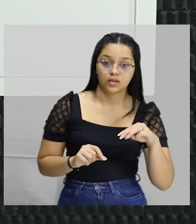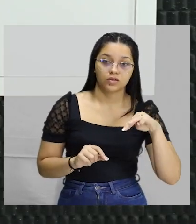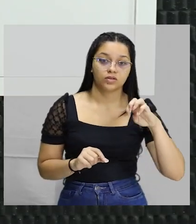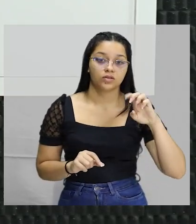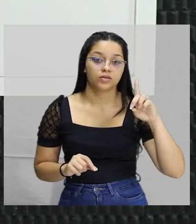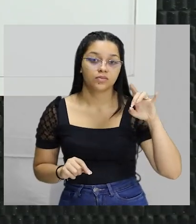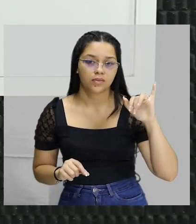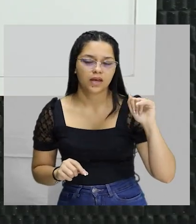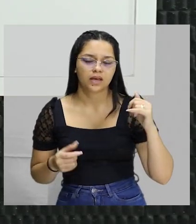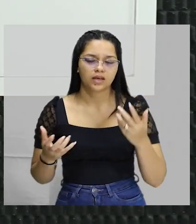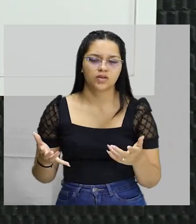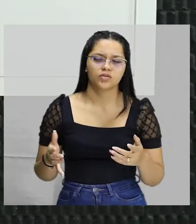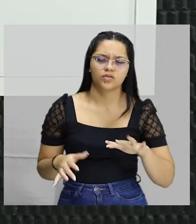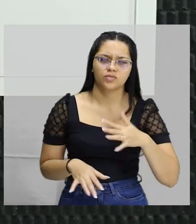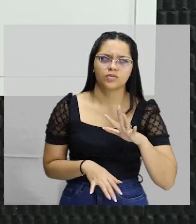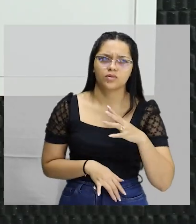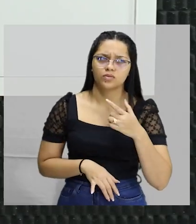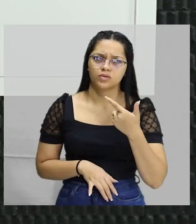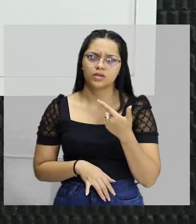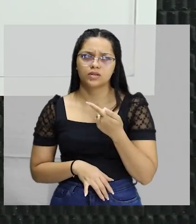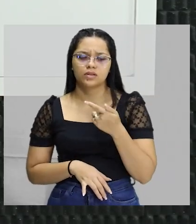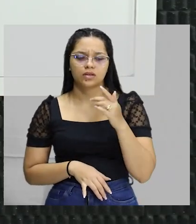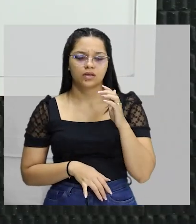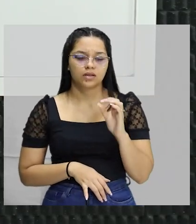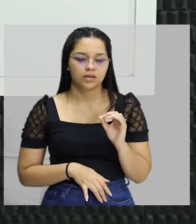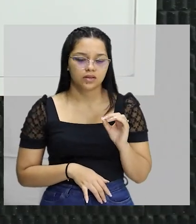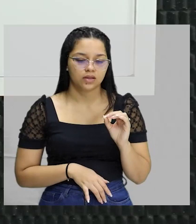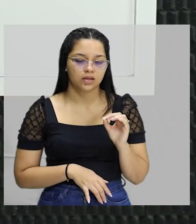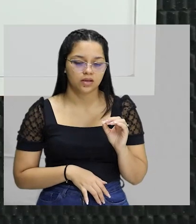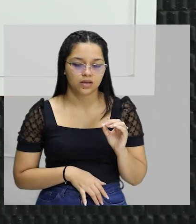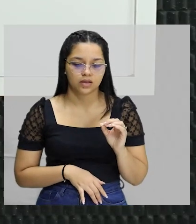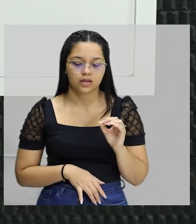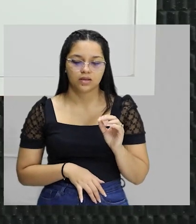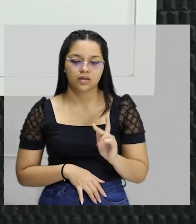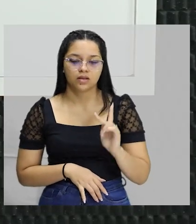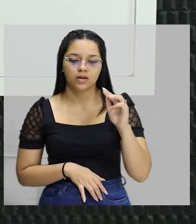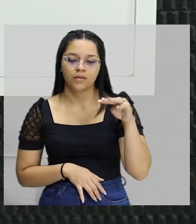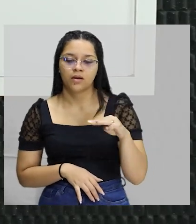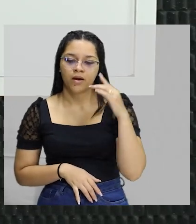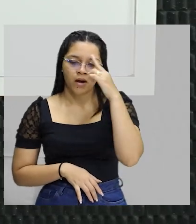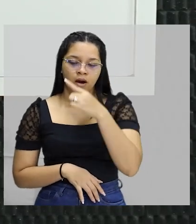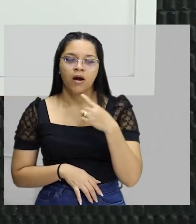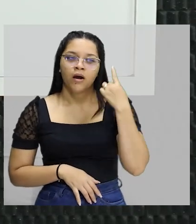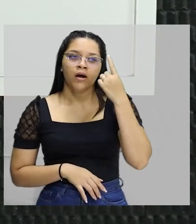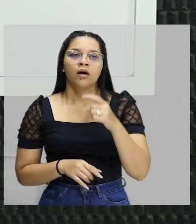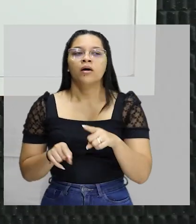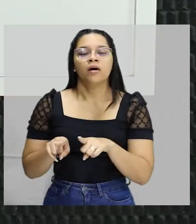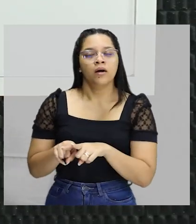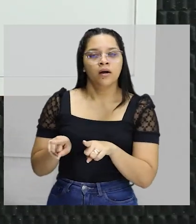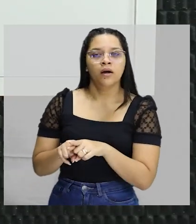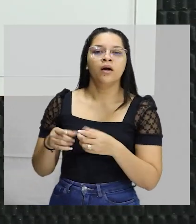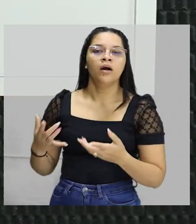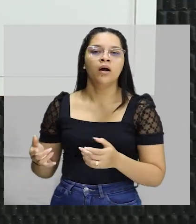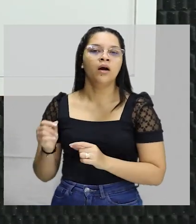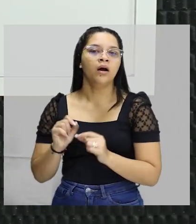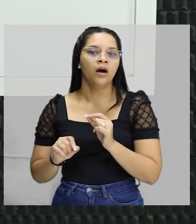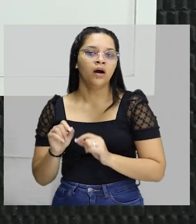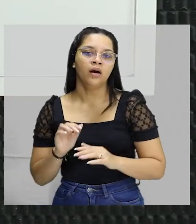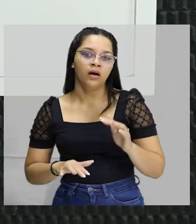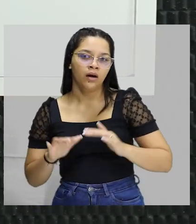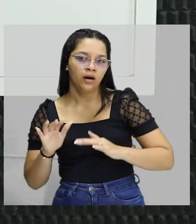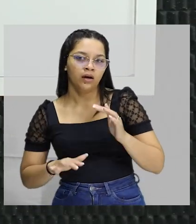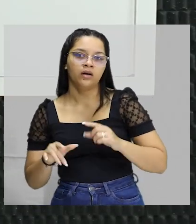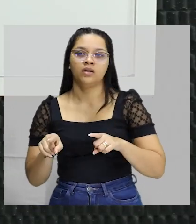aí é de 270, né, km por hora, ok? Isso